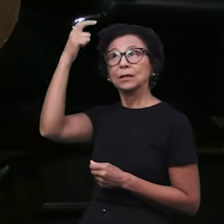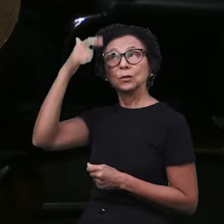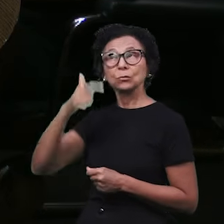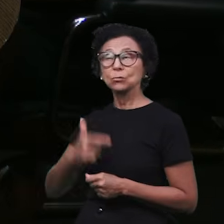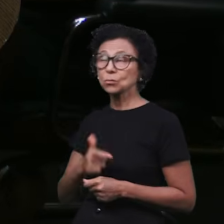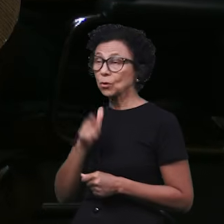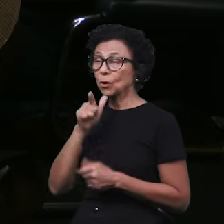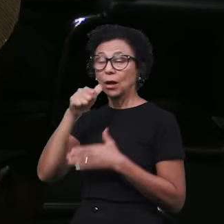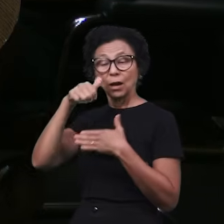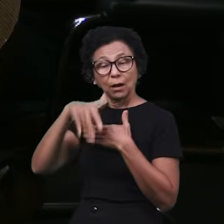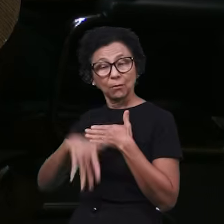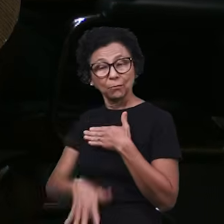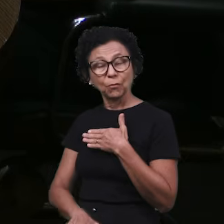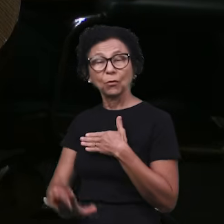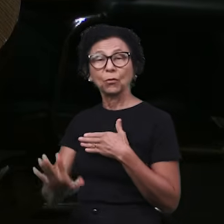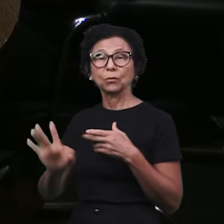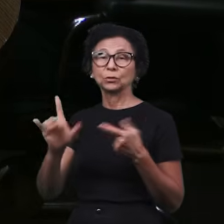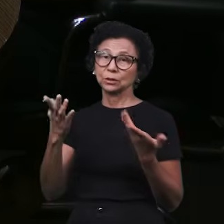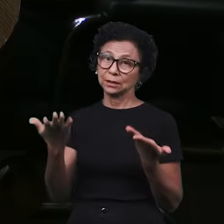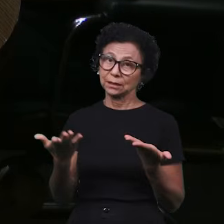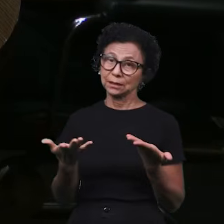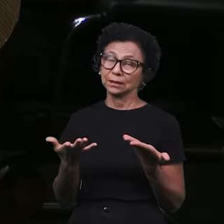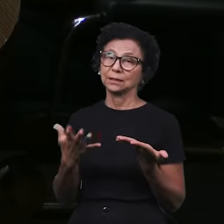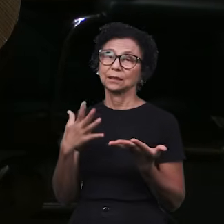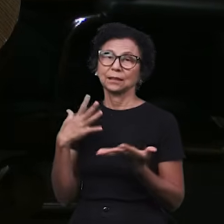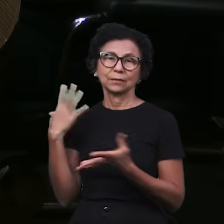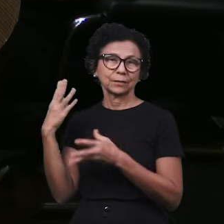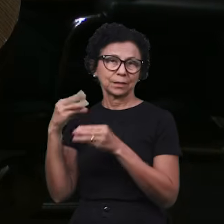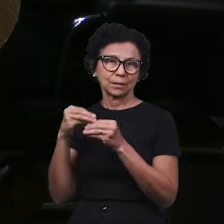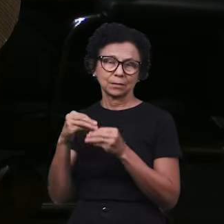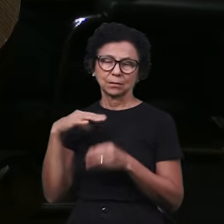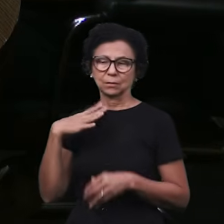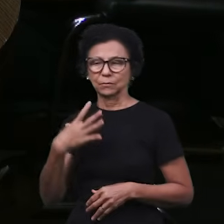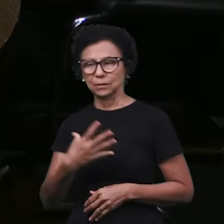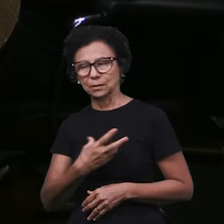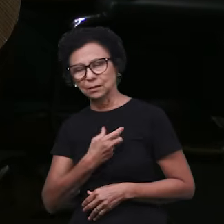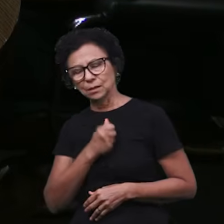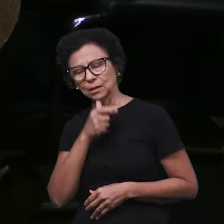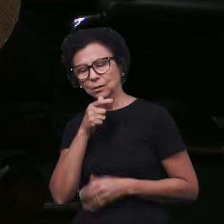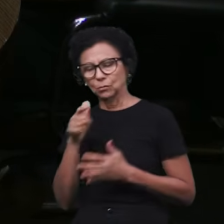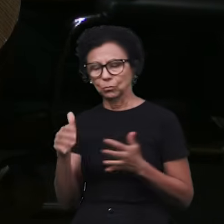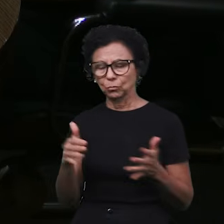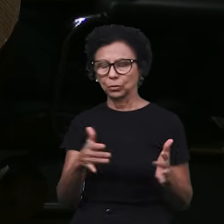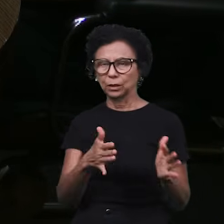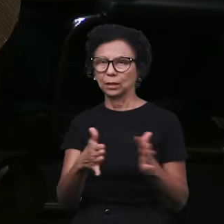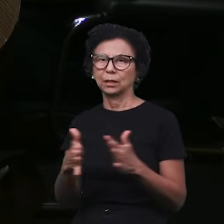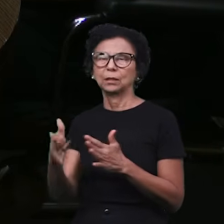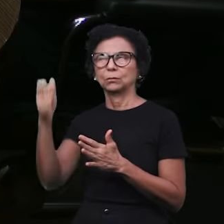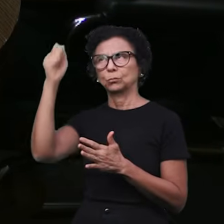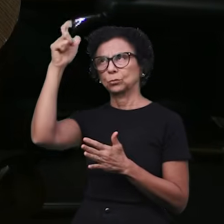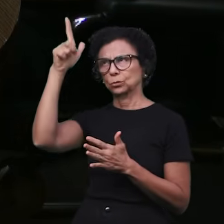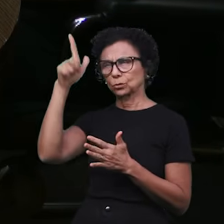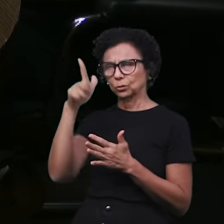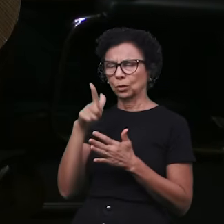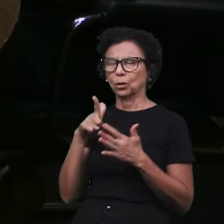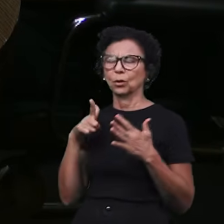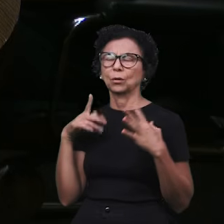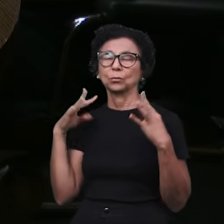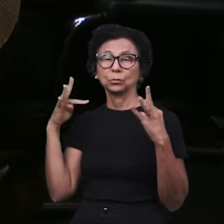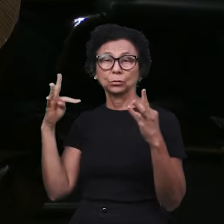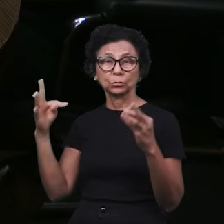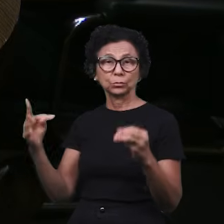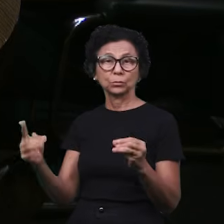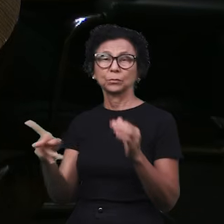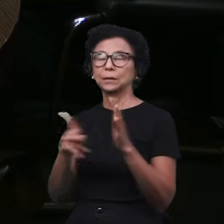eu sou a salvação, eu sou o rio, eu sou a fonte, eu sou o sol. Eu sou então tudo. ali É tudo dele, por ele e para É ele,